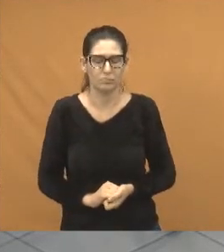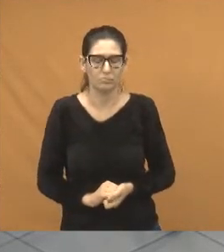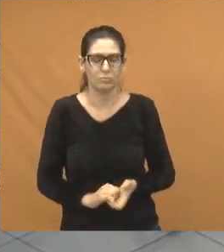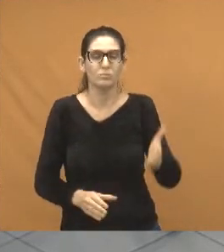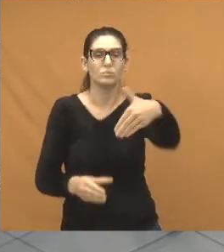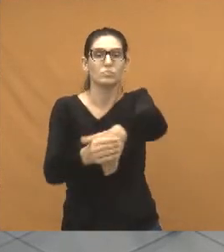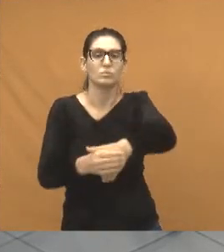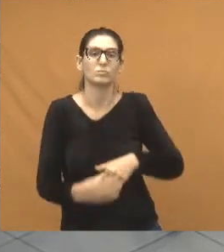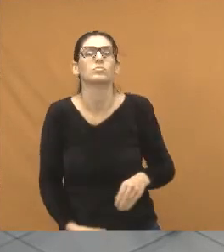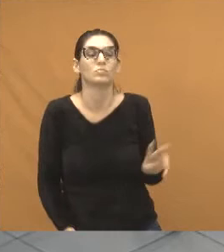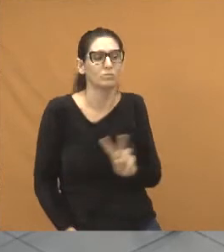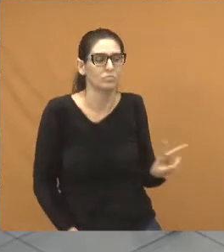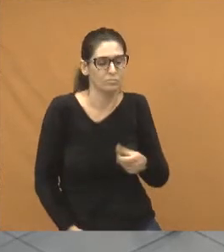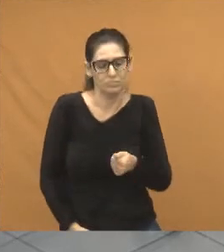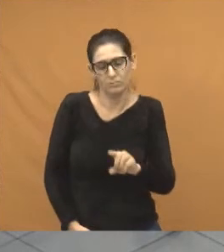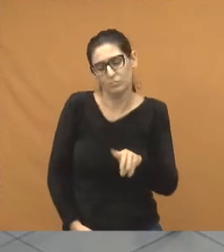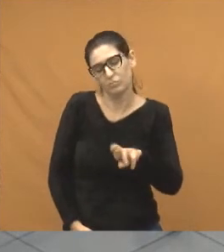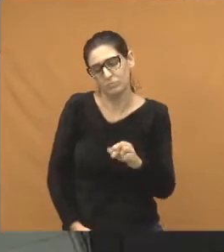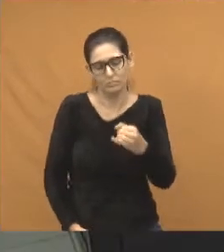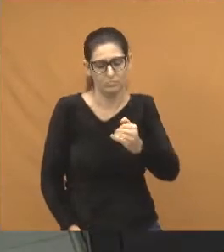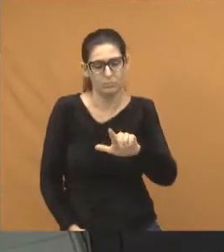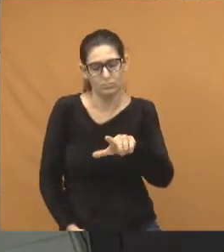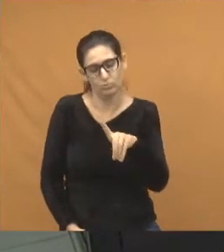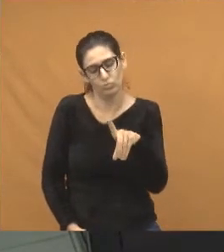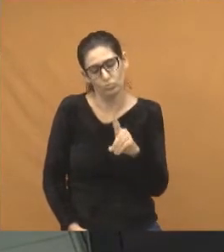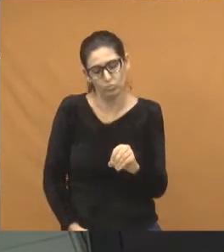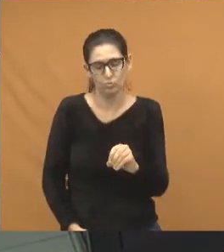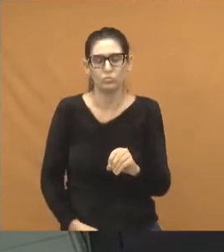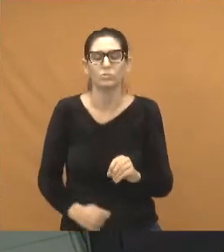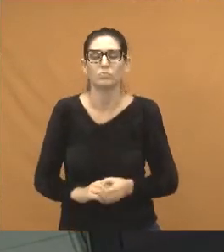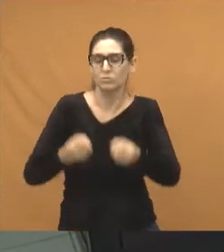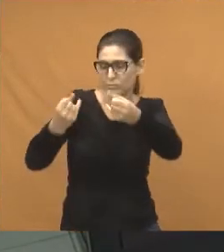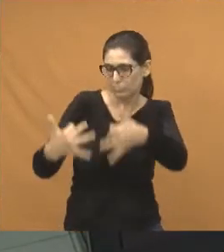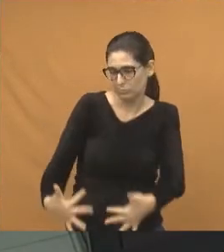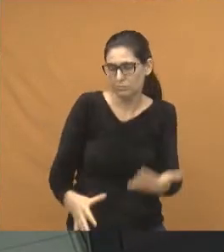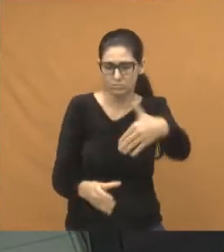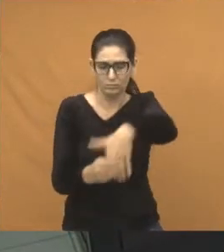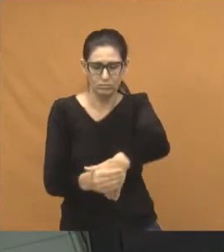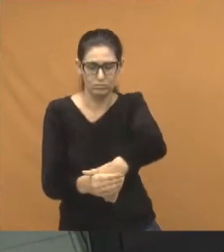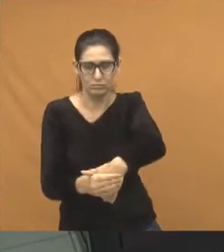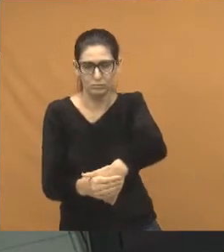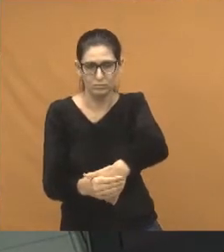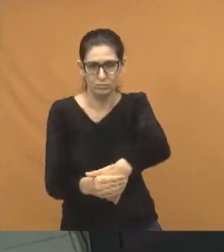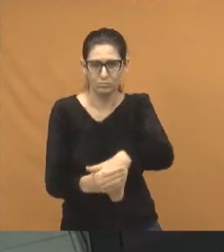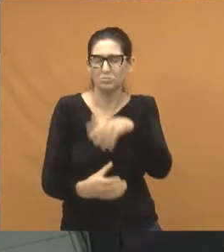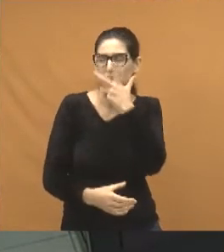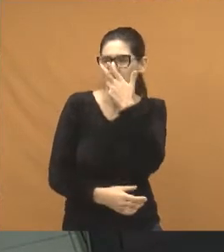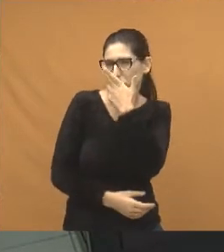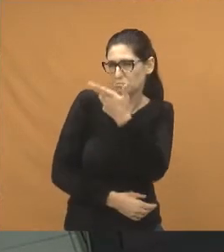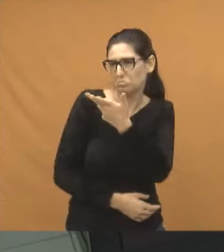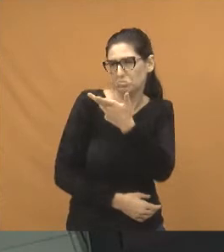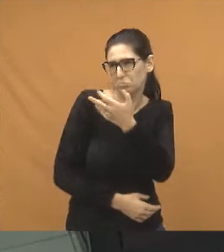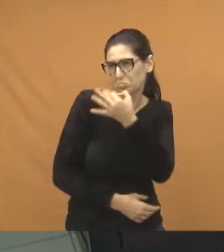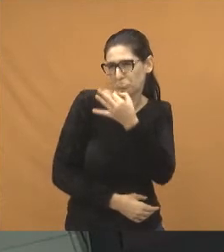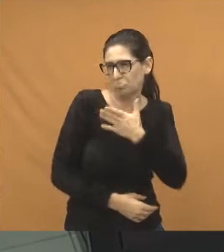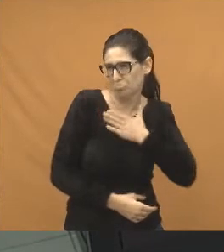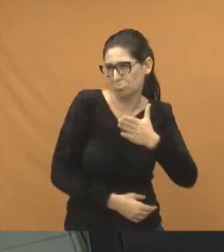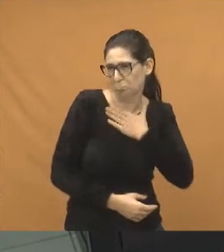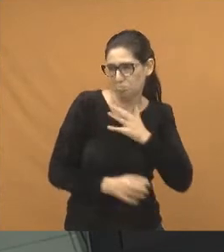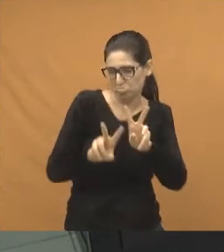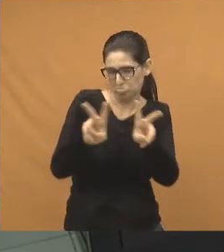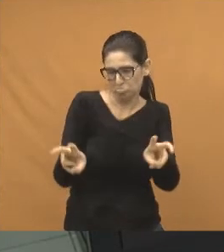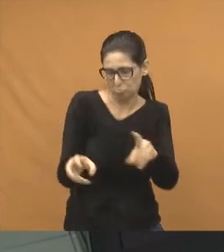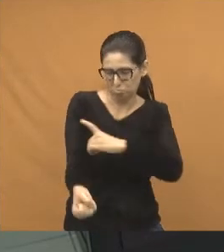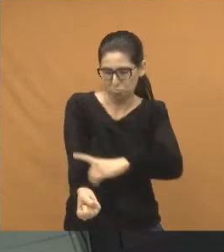Como vota o vereador Arildo Batista? Só justificando meu voto, acho que foi muito bom o debate sobre esse assunto. A